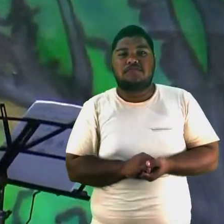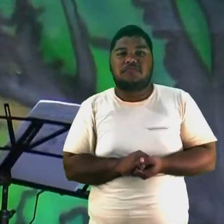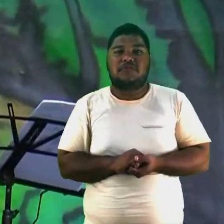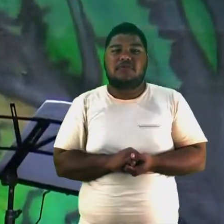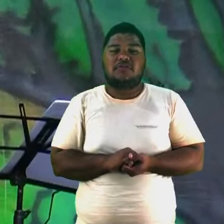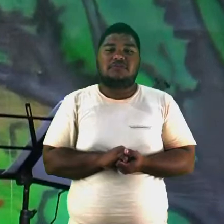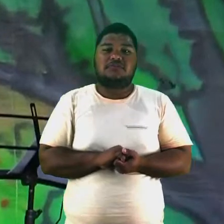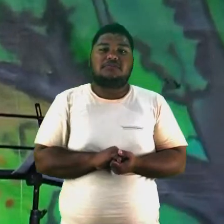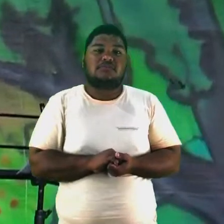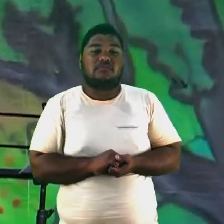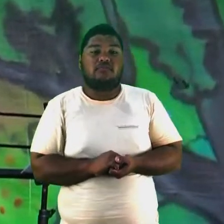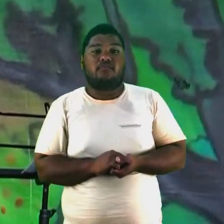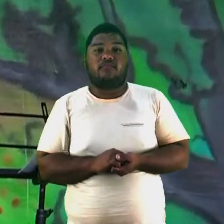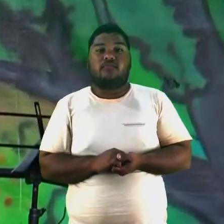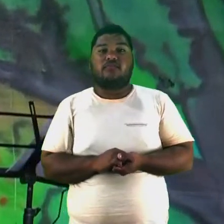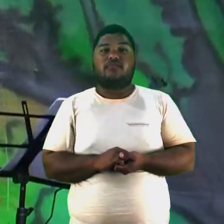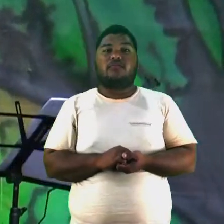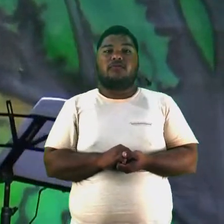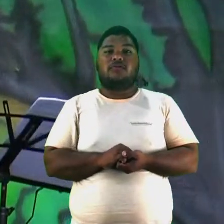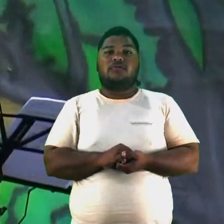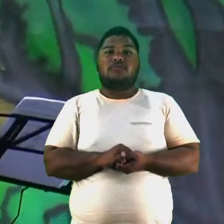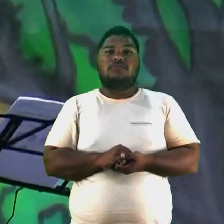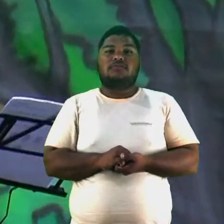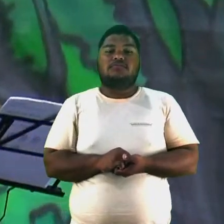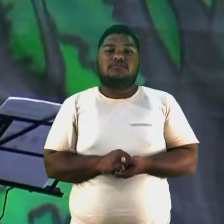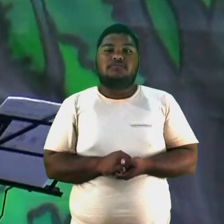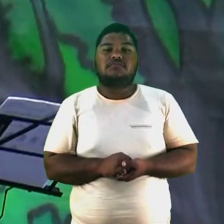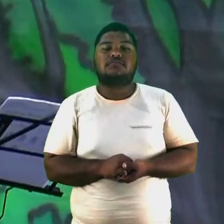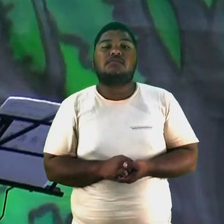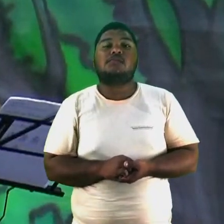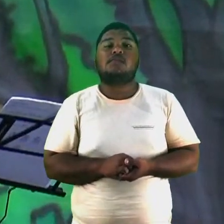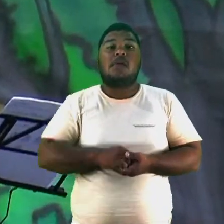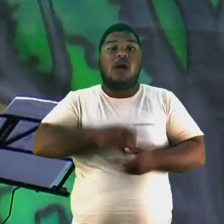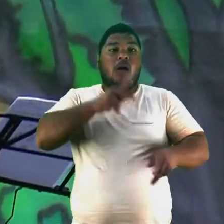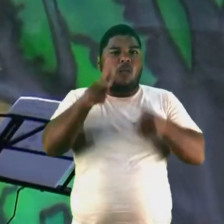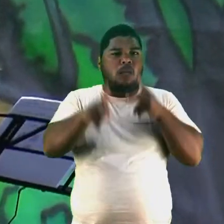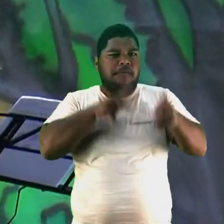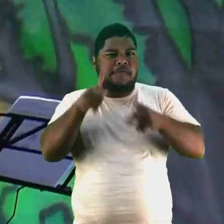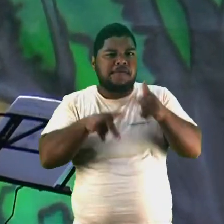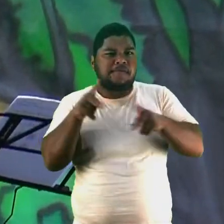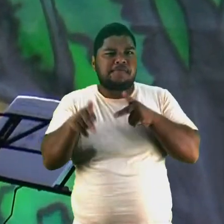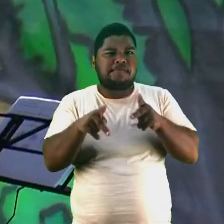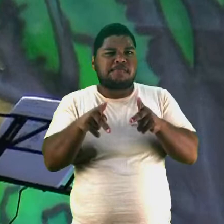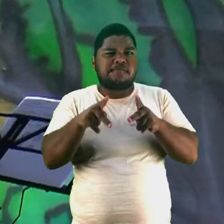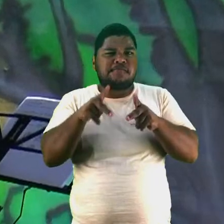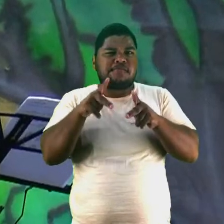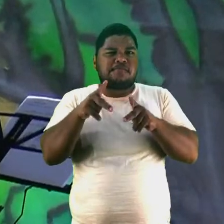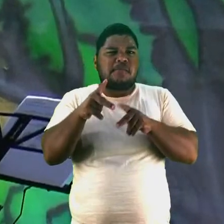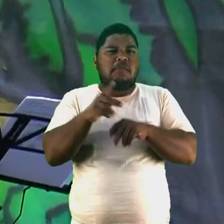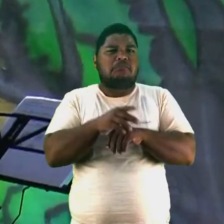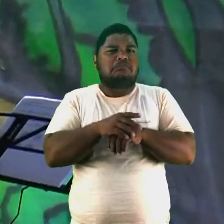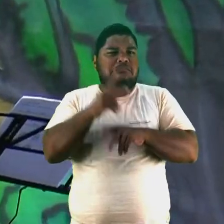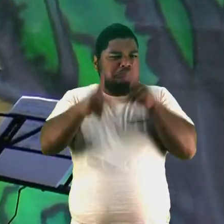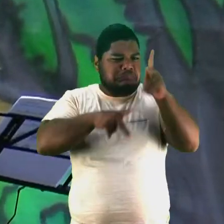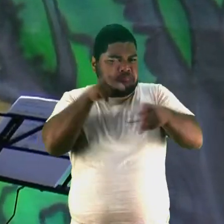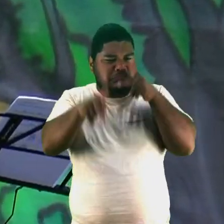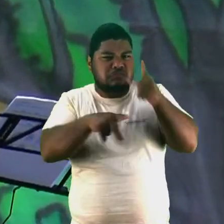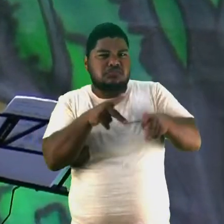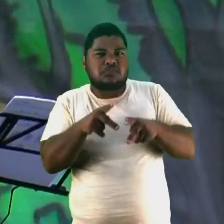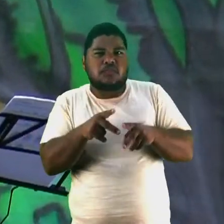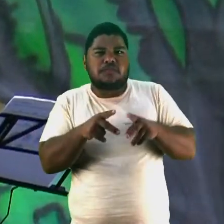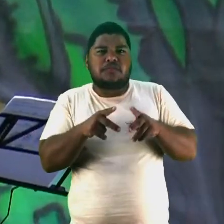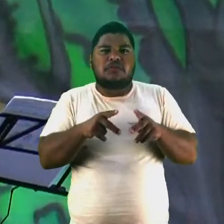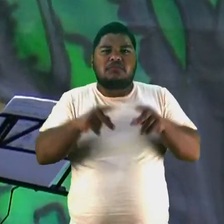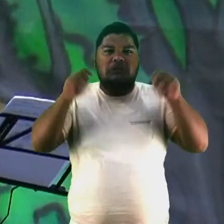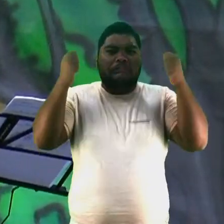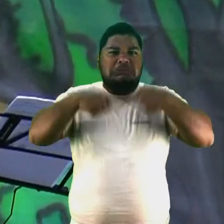E você sabe que lidar com pessoas requer uma arte. E uma das artes é